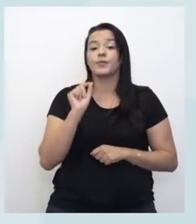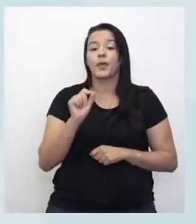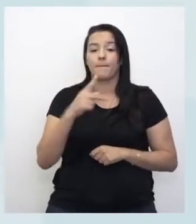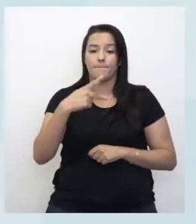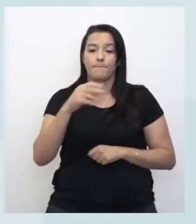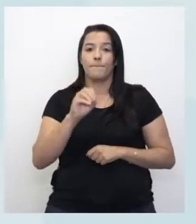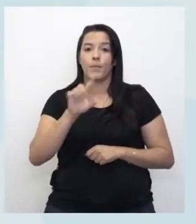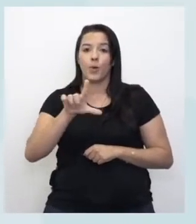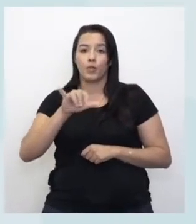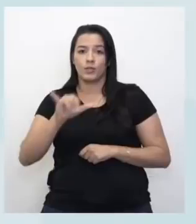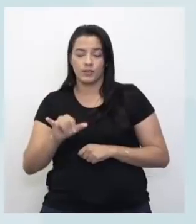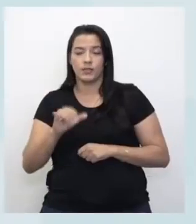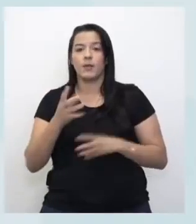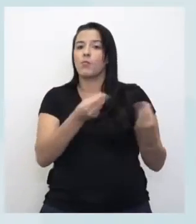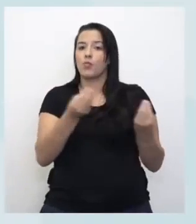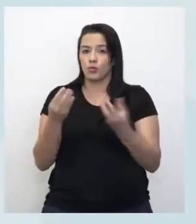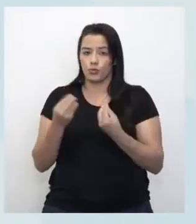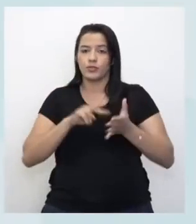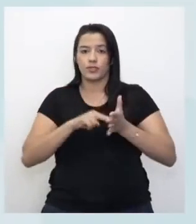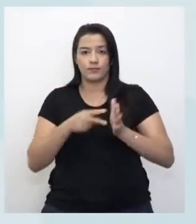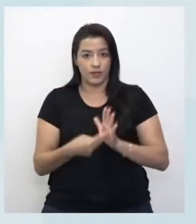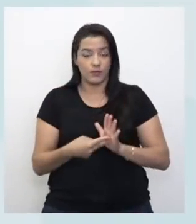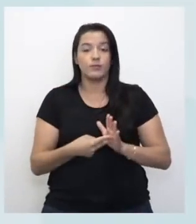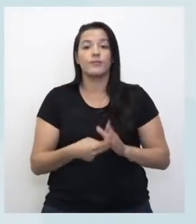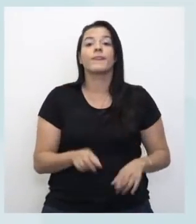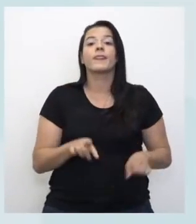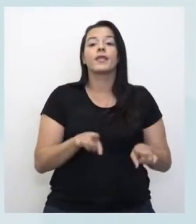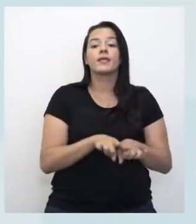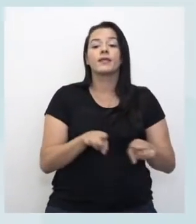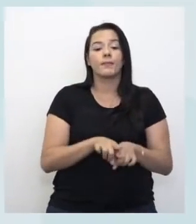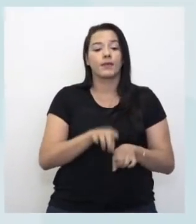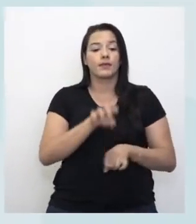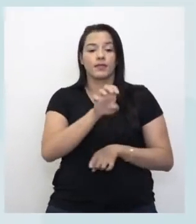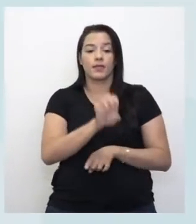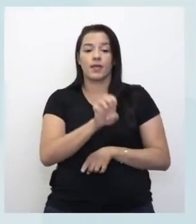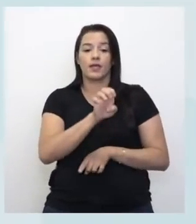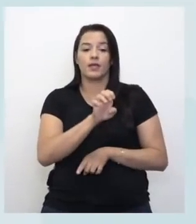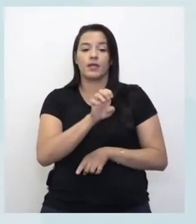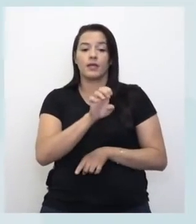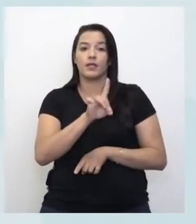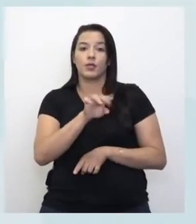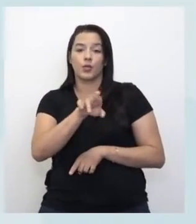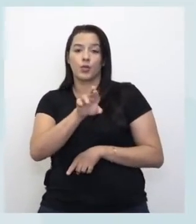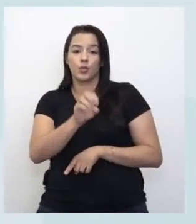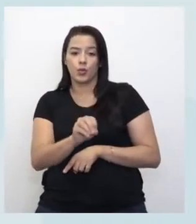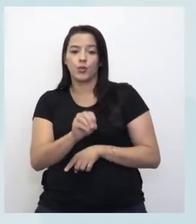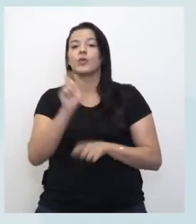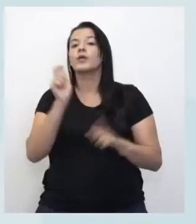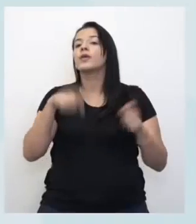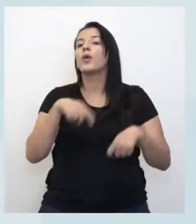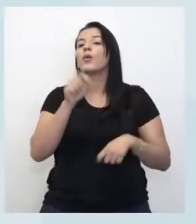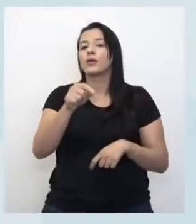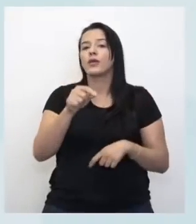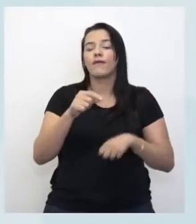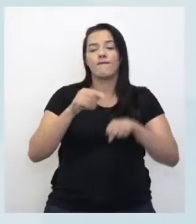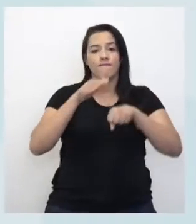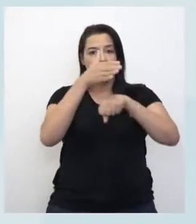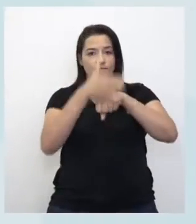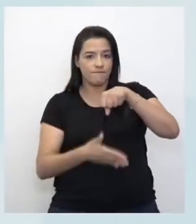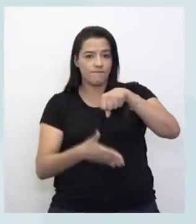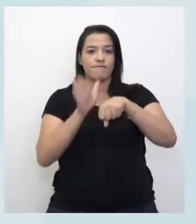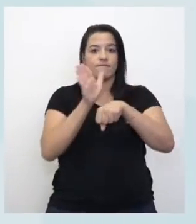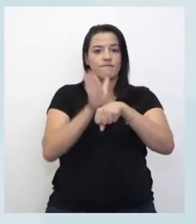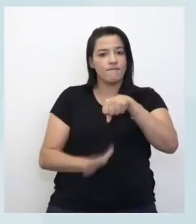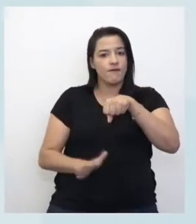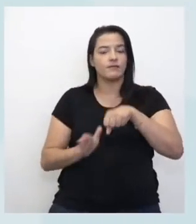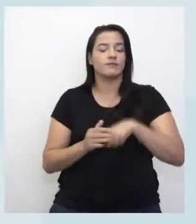Poli significa muitos e edro significa face. Então, um